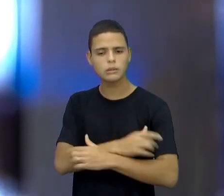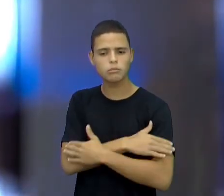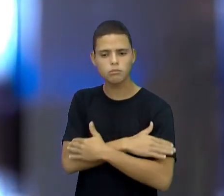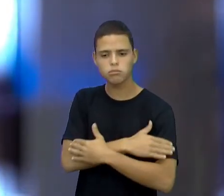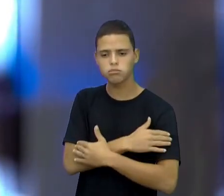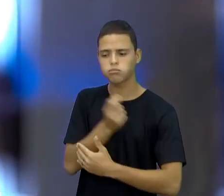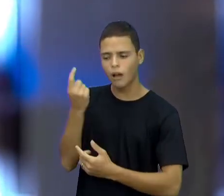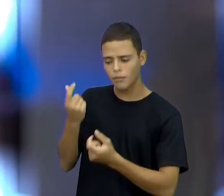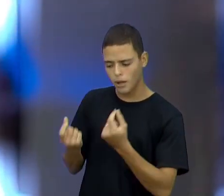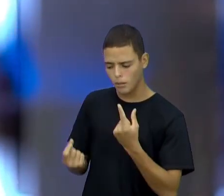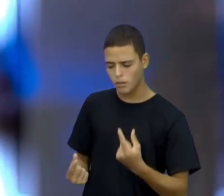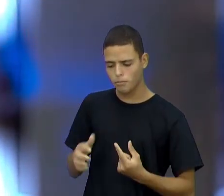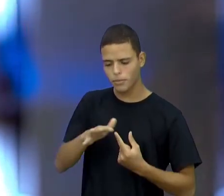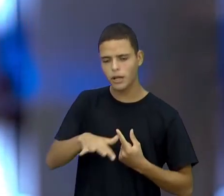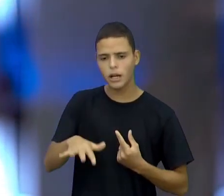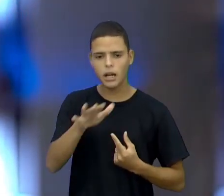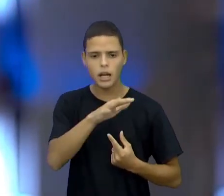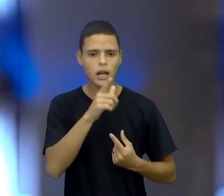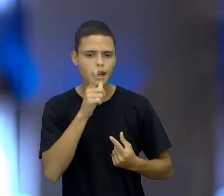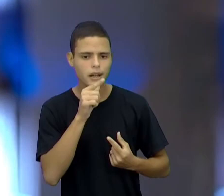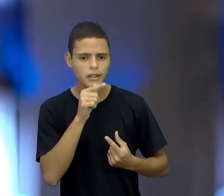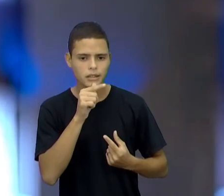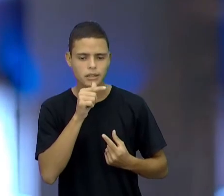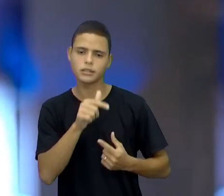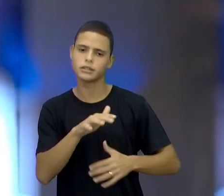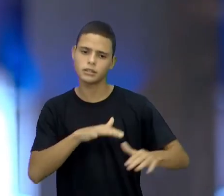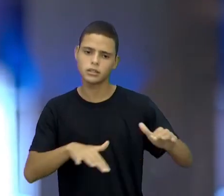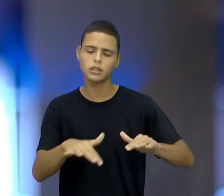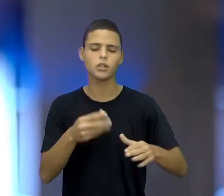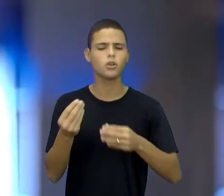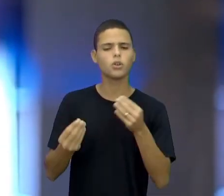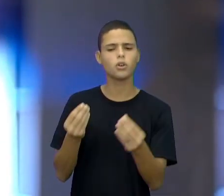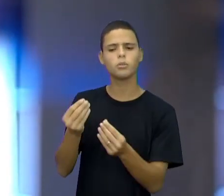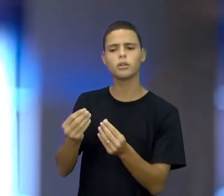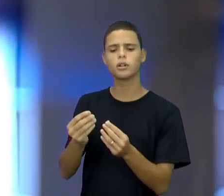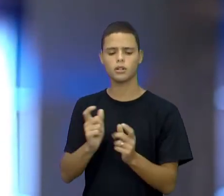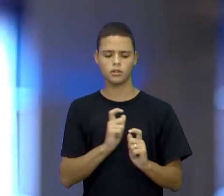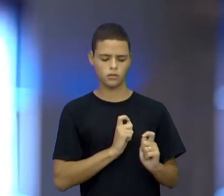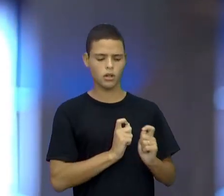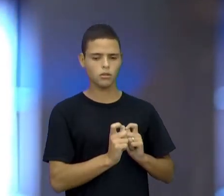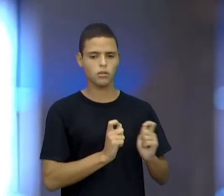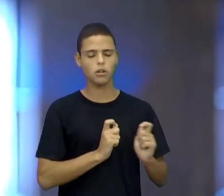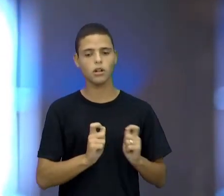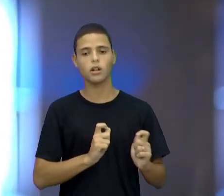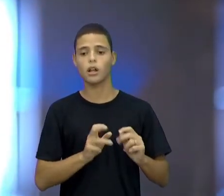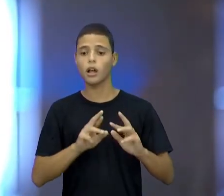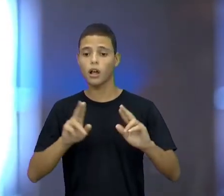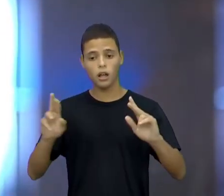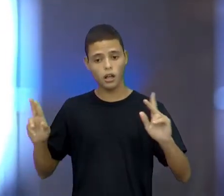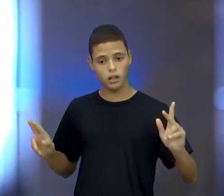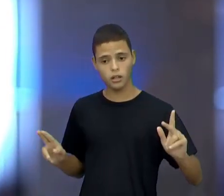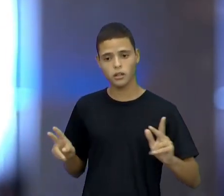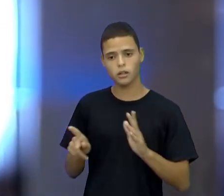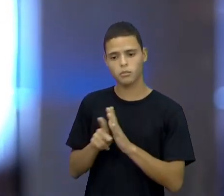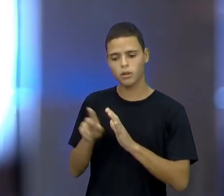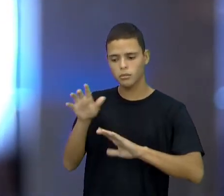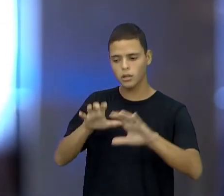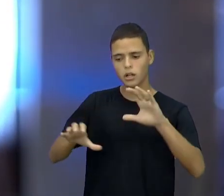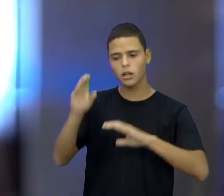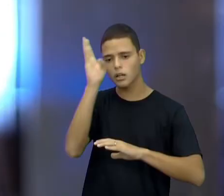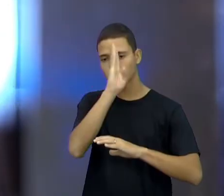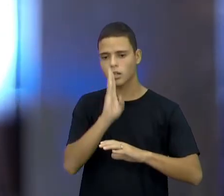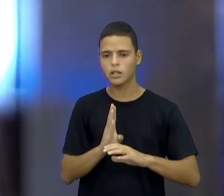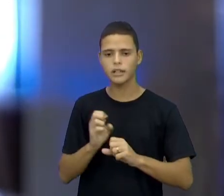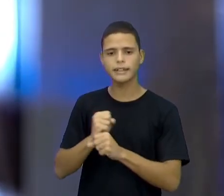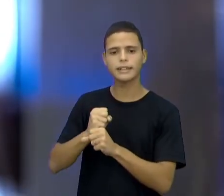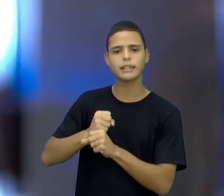mar congelado ao redor da Antártica, e como isso vai controlar a variabilidade do clima no Brasil nas